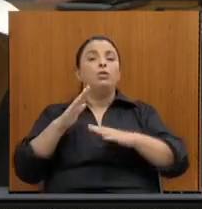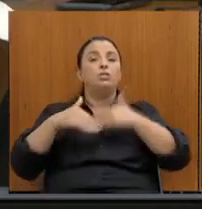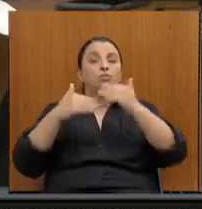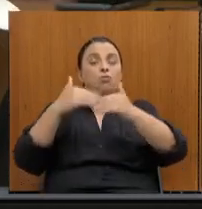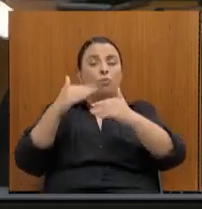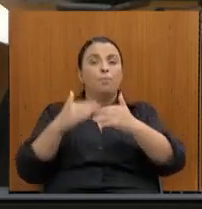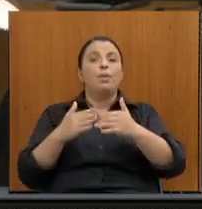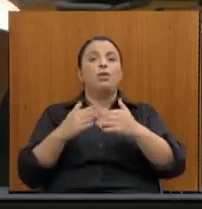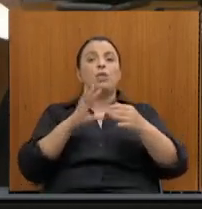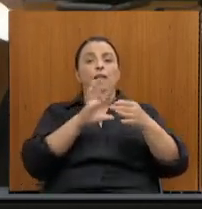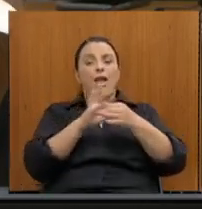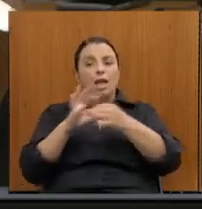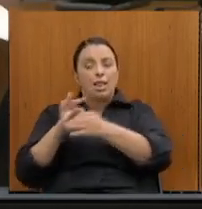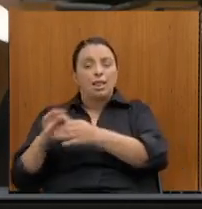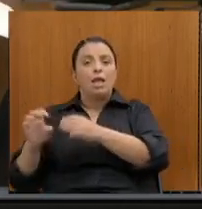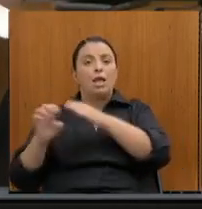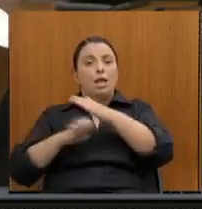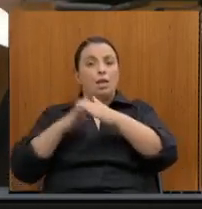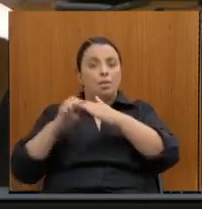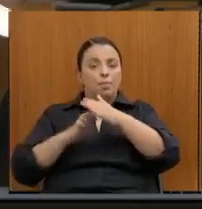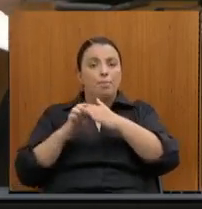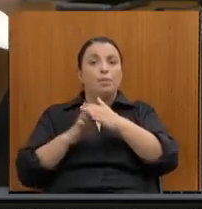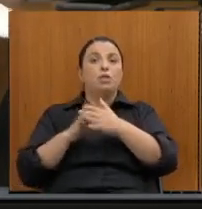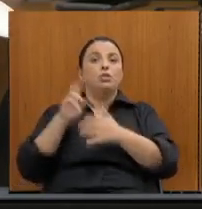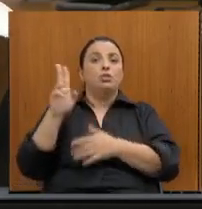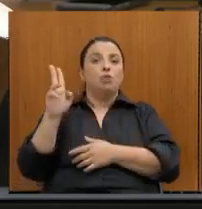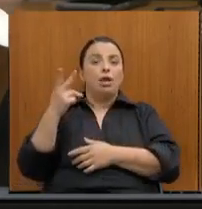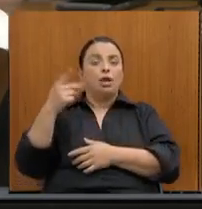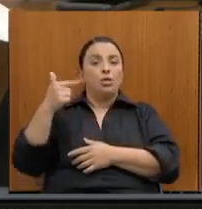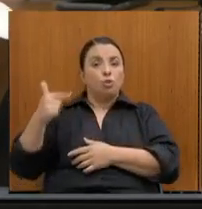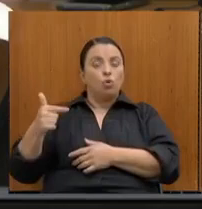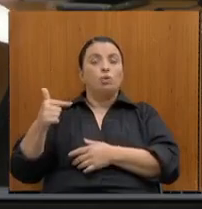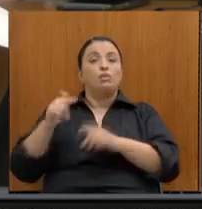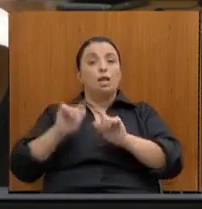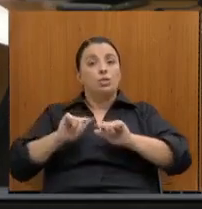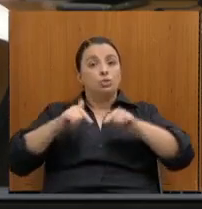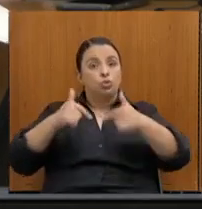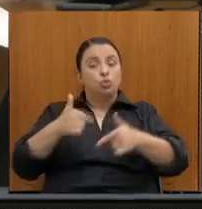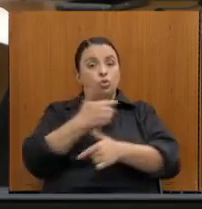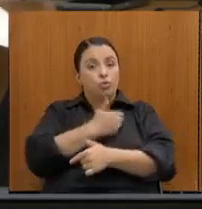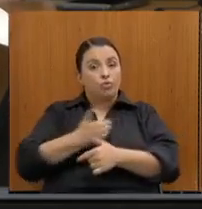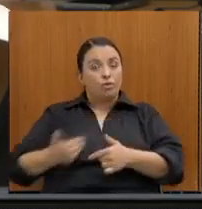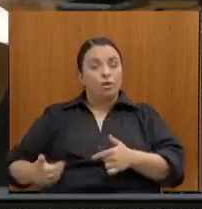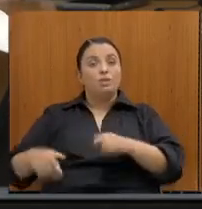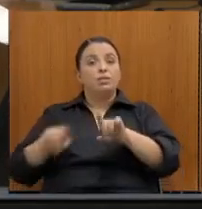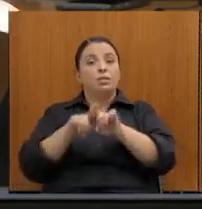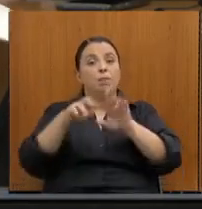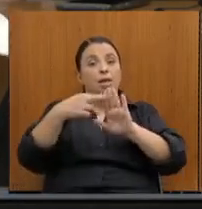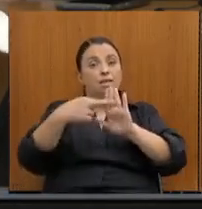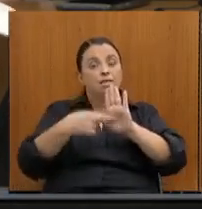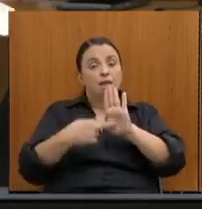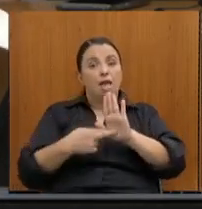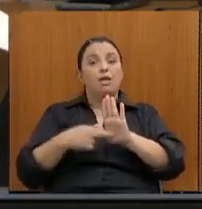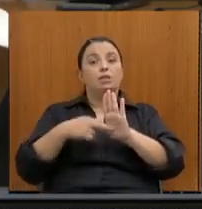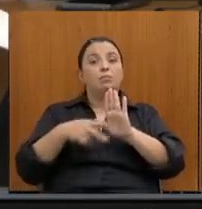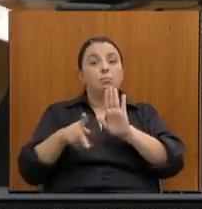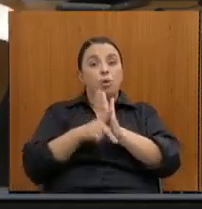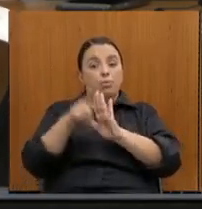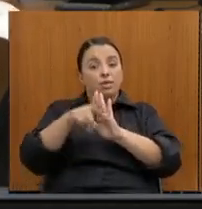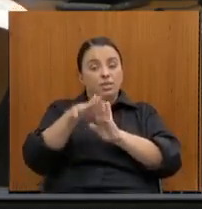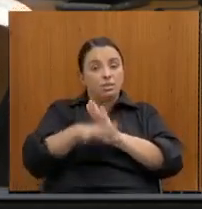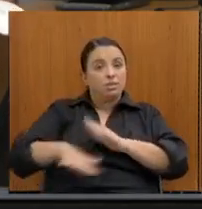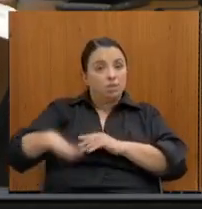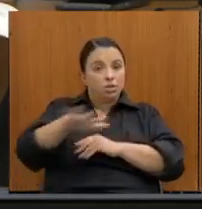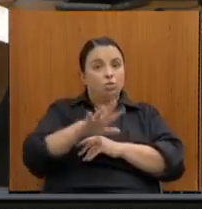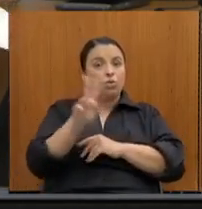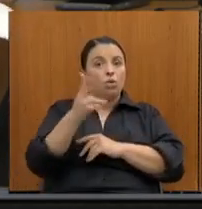verde com a finalidade de orientar as ações governamentais EA regulação do setor regulamentação